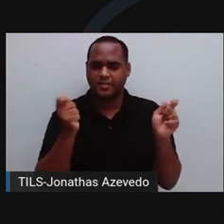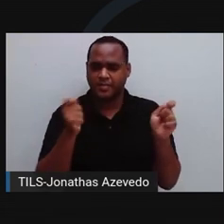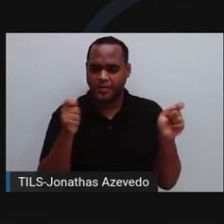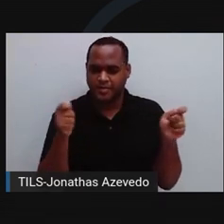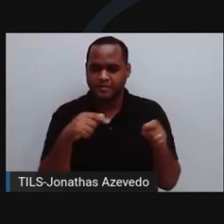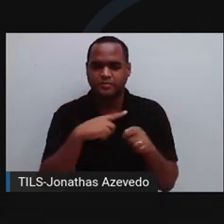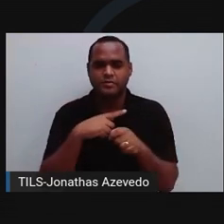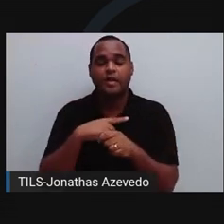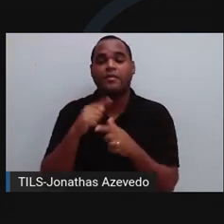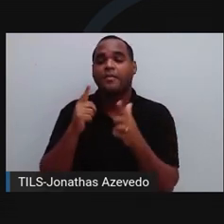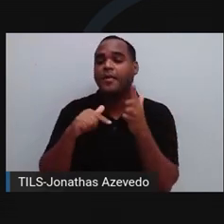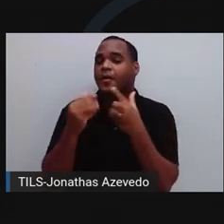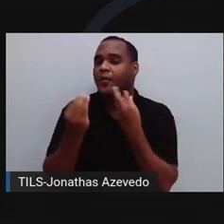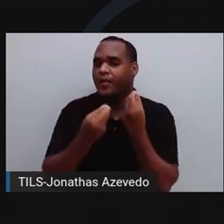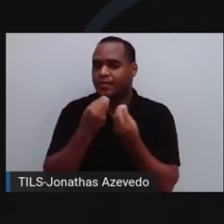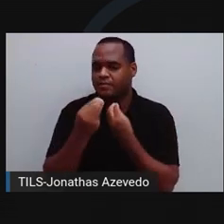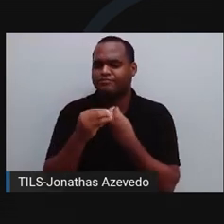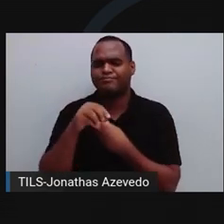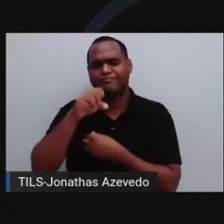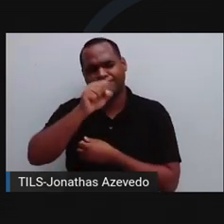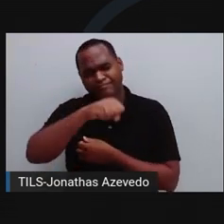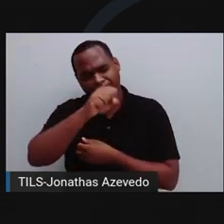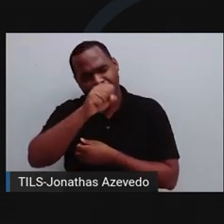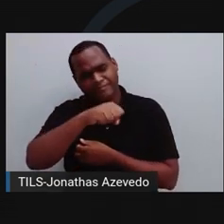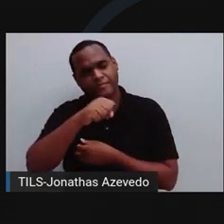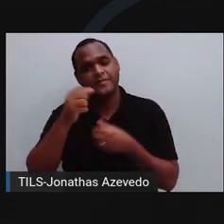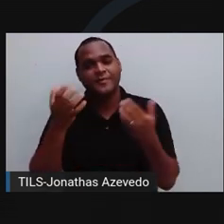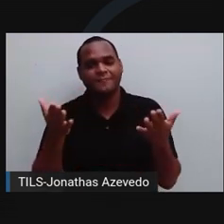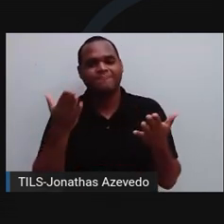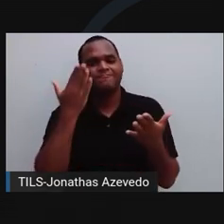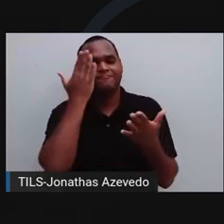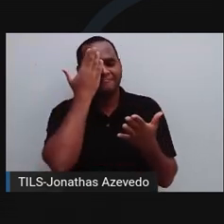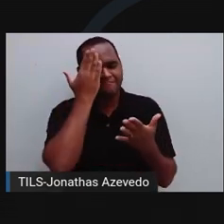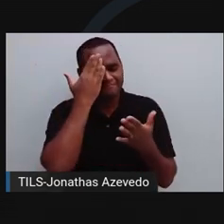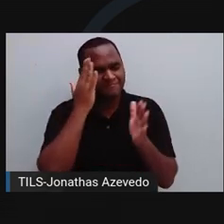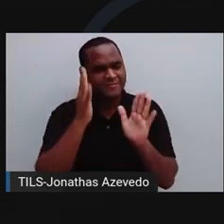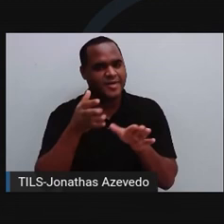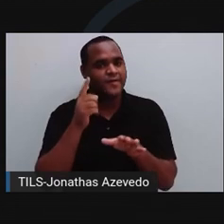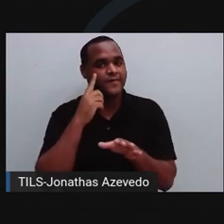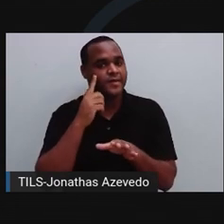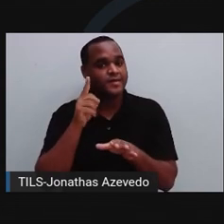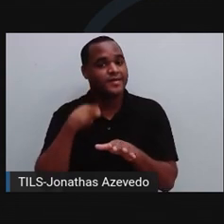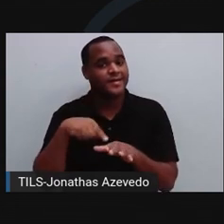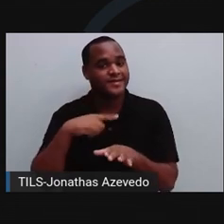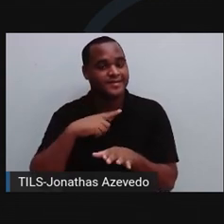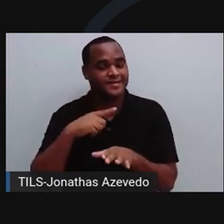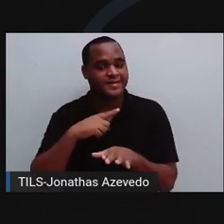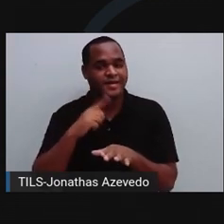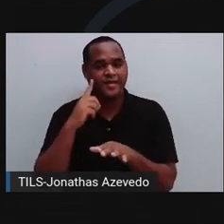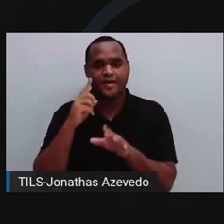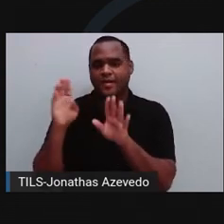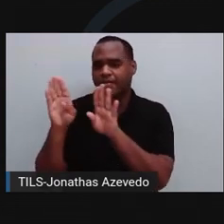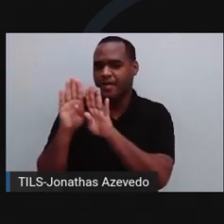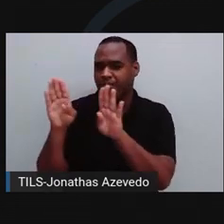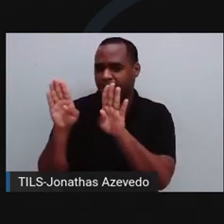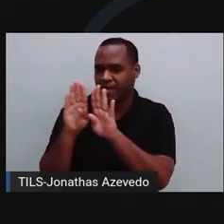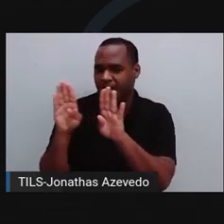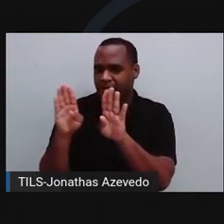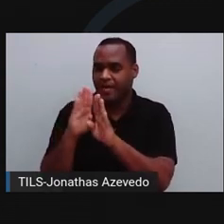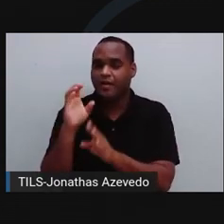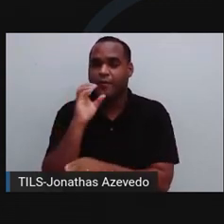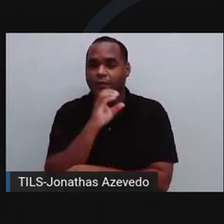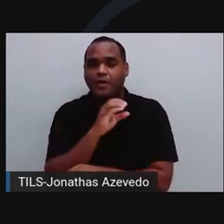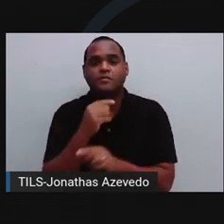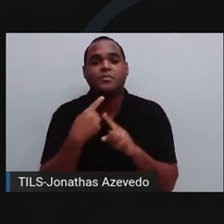aumente? Isso mesmo. Então já sei por que a porta do jardim não fecha bem nos dias de calor. Por